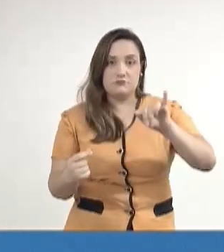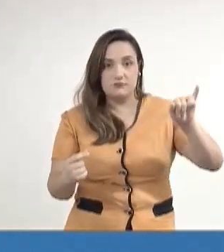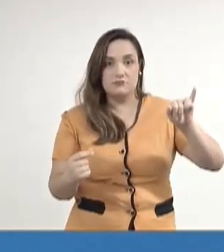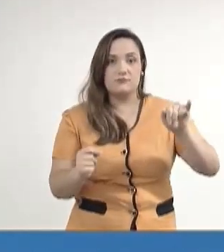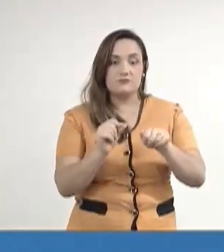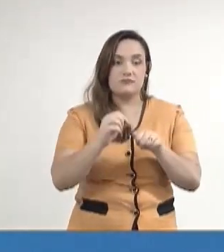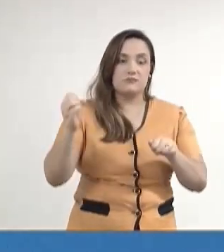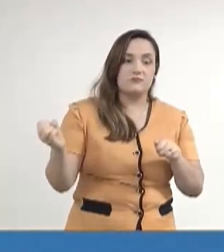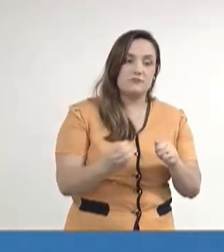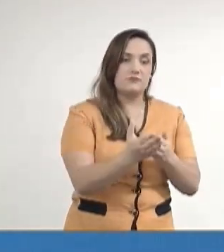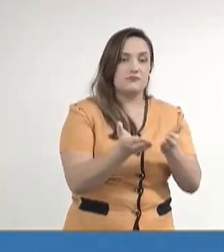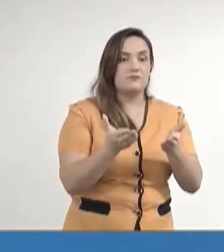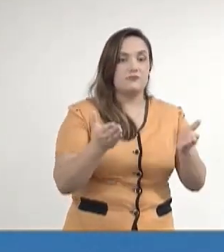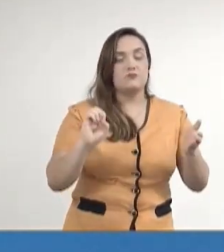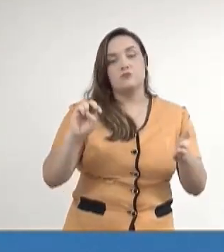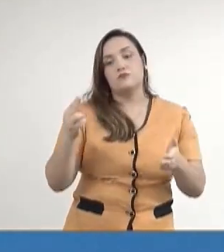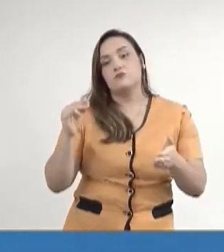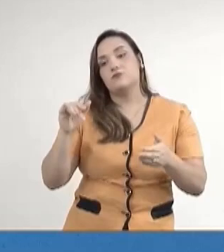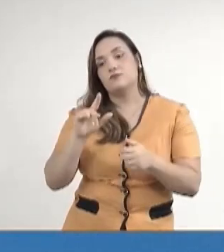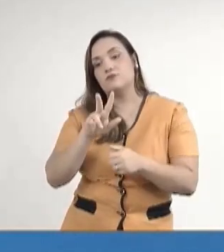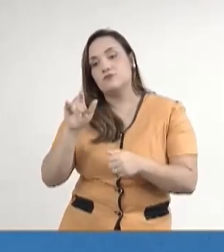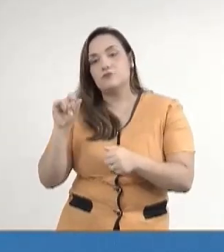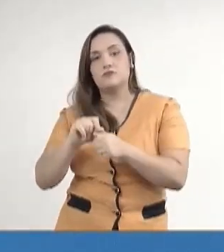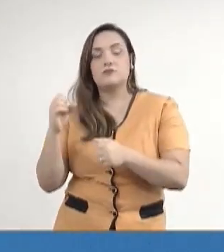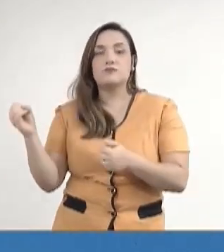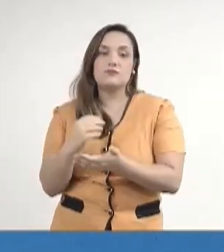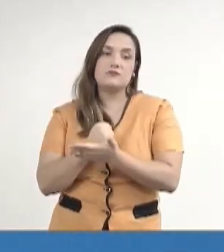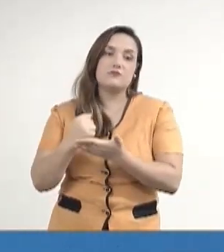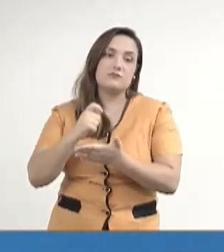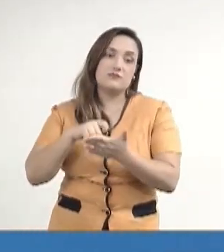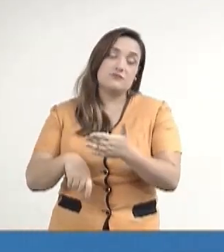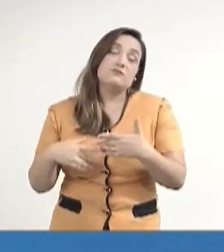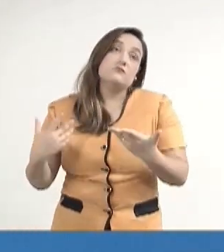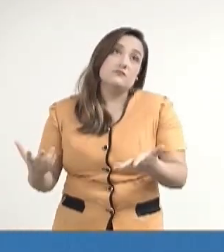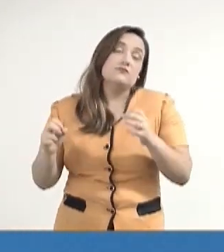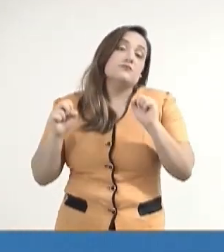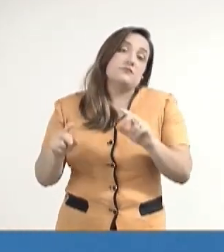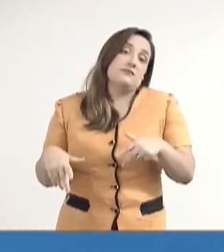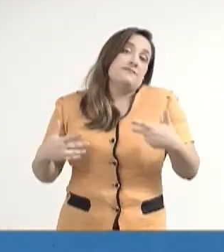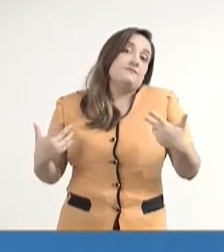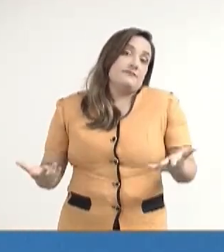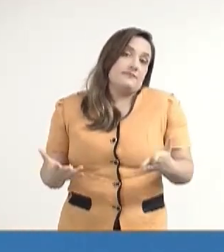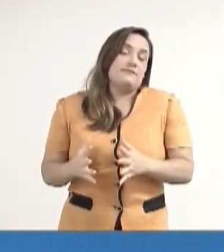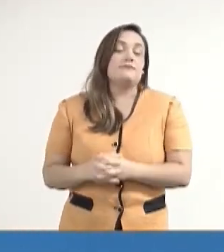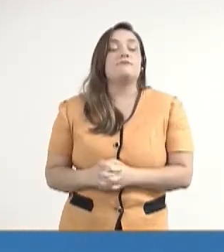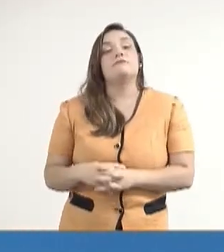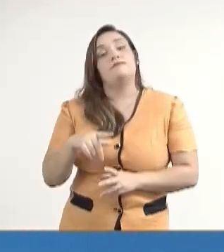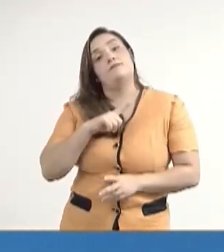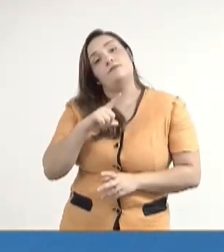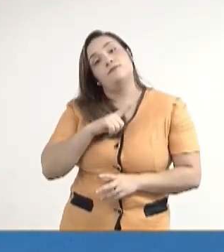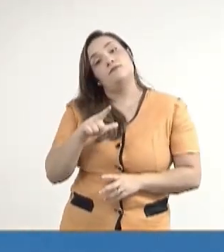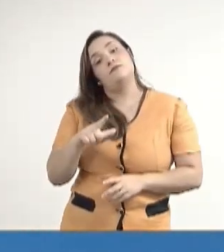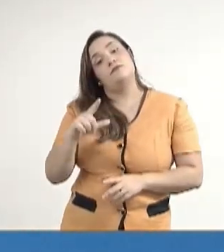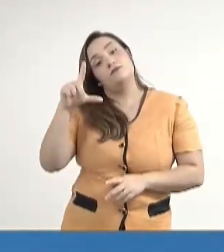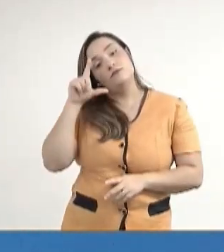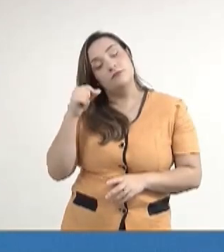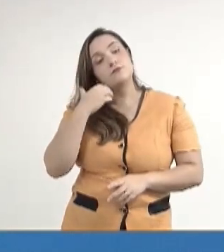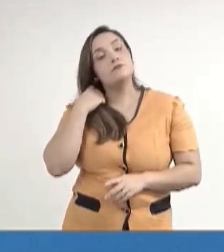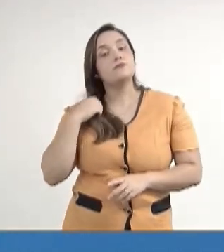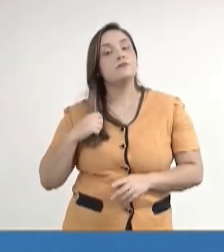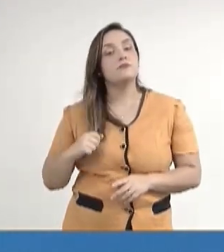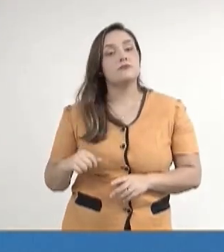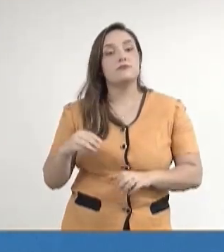vai relicitar ou se vai repactuar. Mas, enfim, pelo menos temos aqui uma decisão para